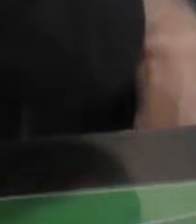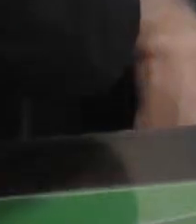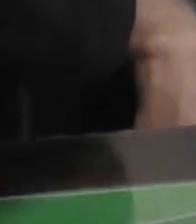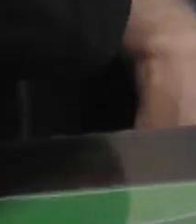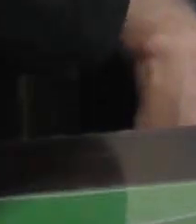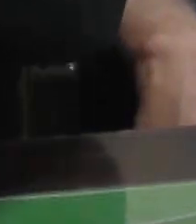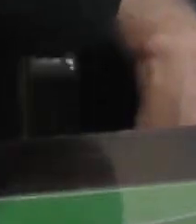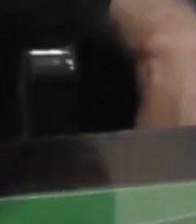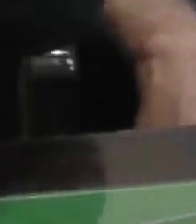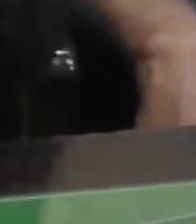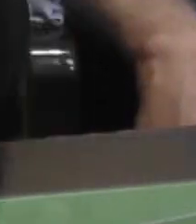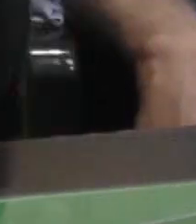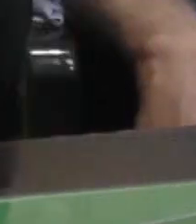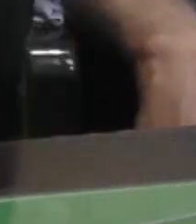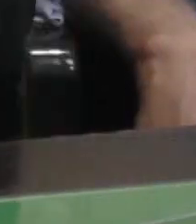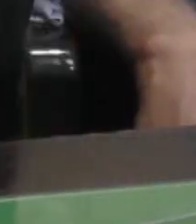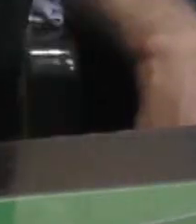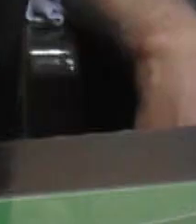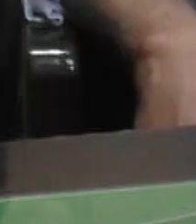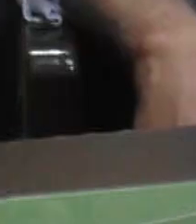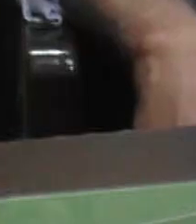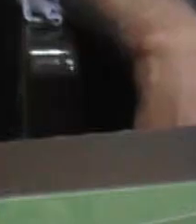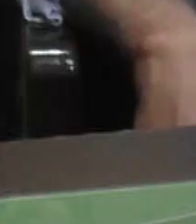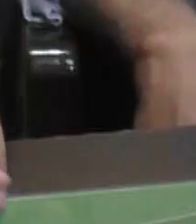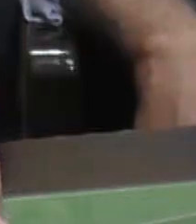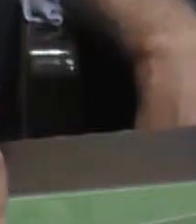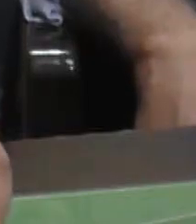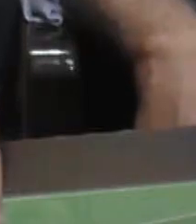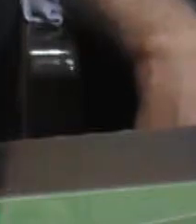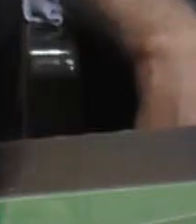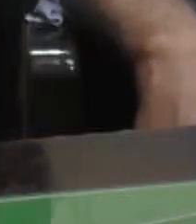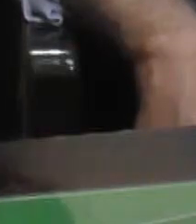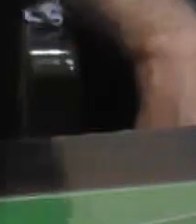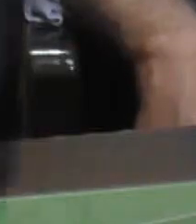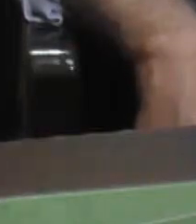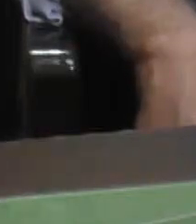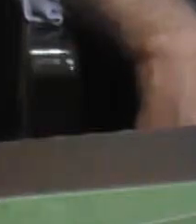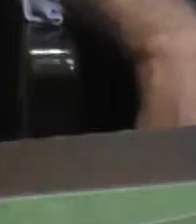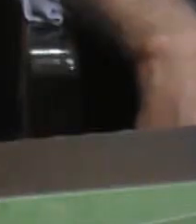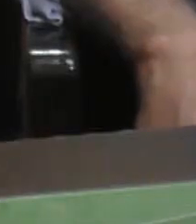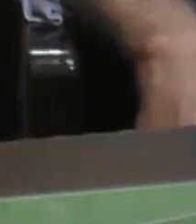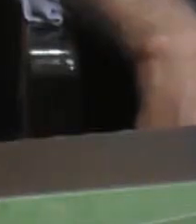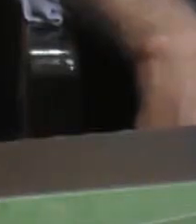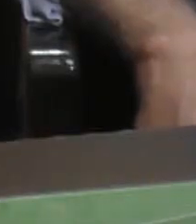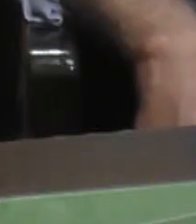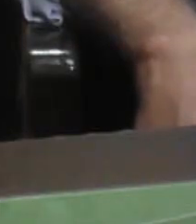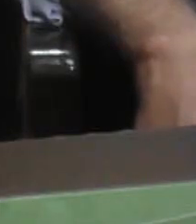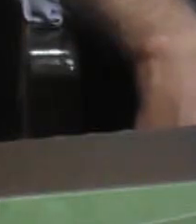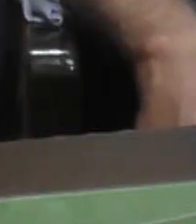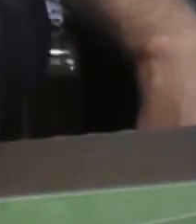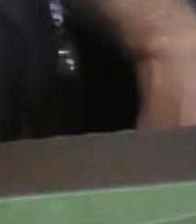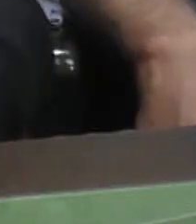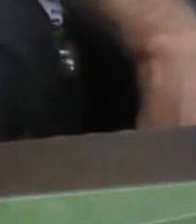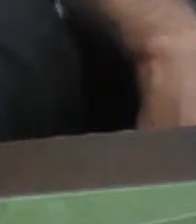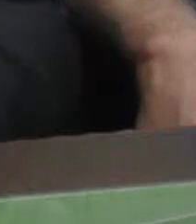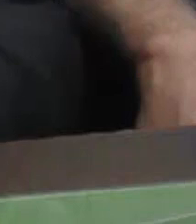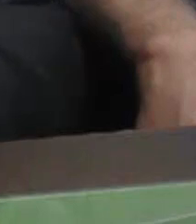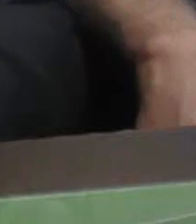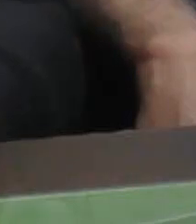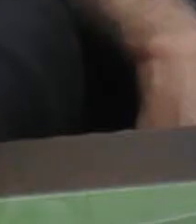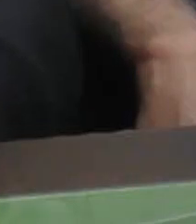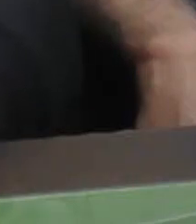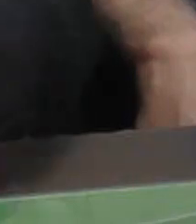transmitir uma informação para a sociedade de que o parlamento está se curvando a uma interferência do